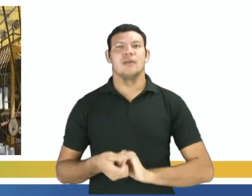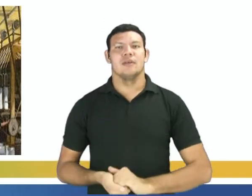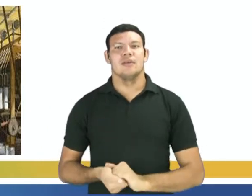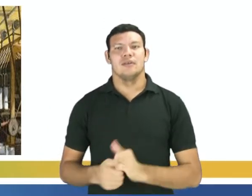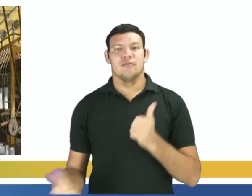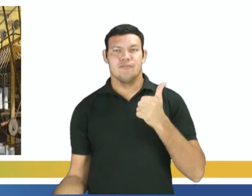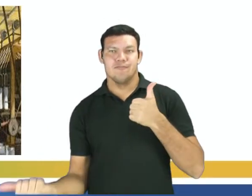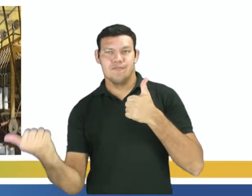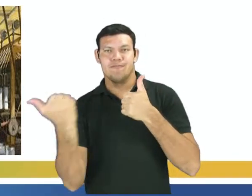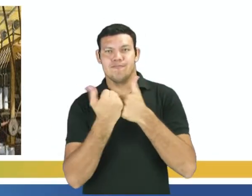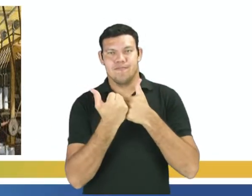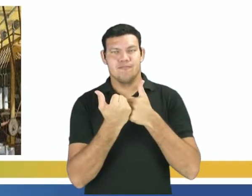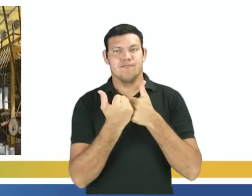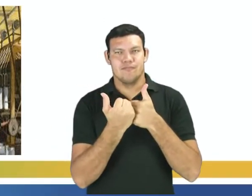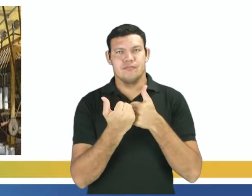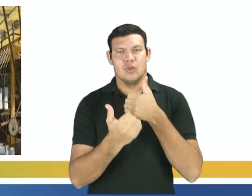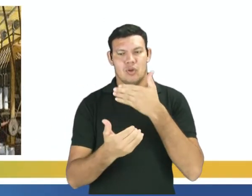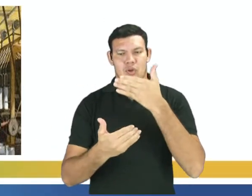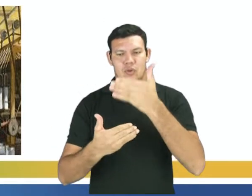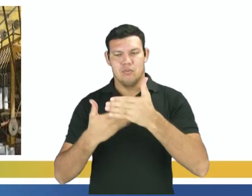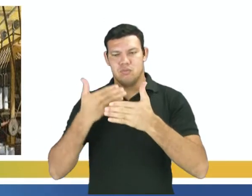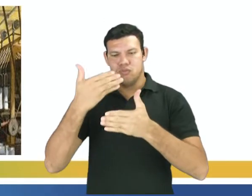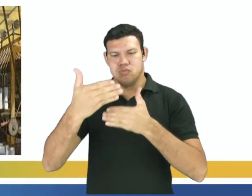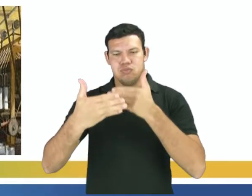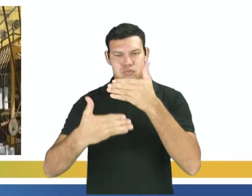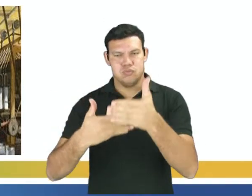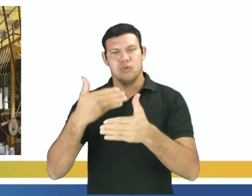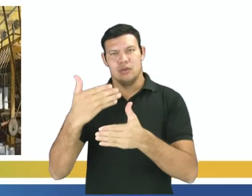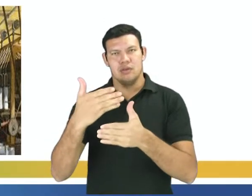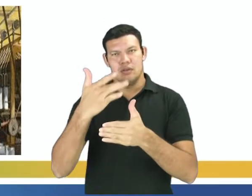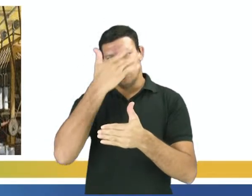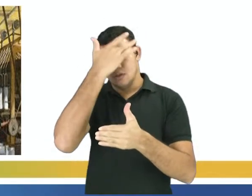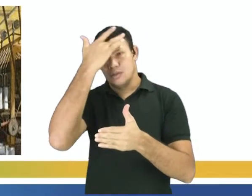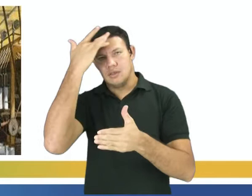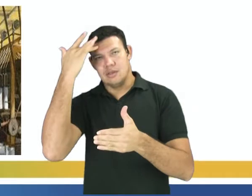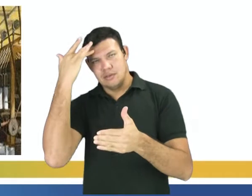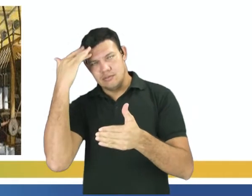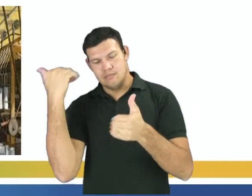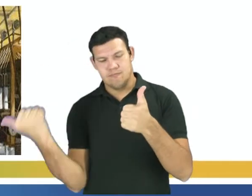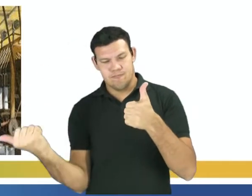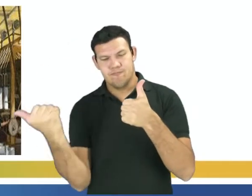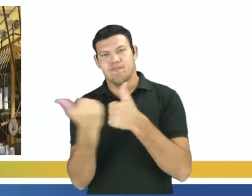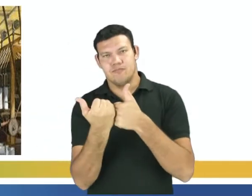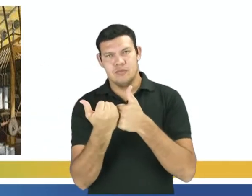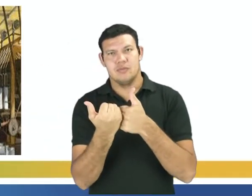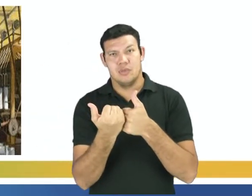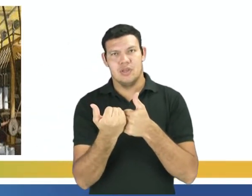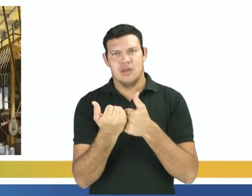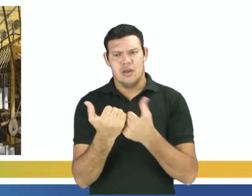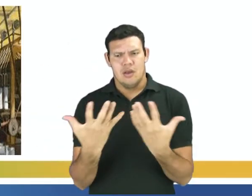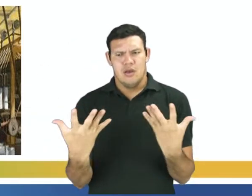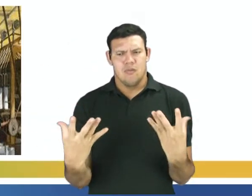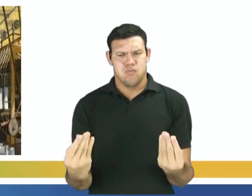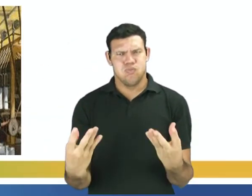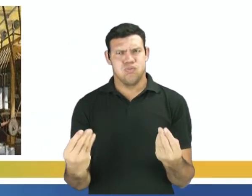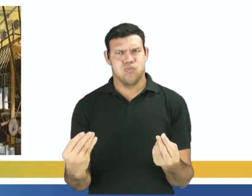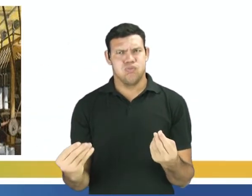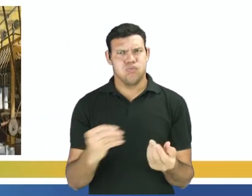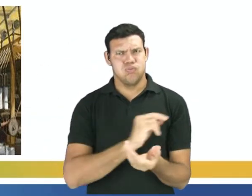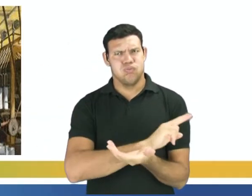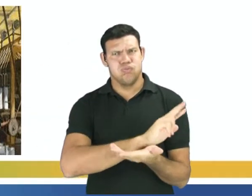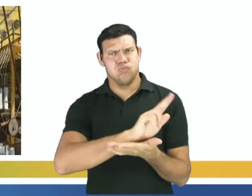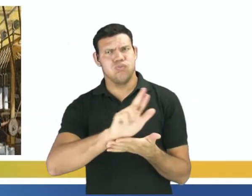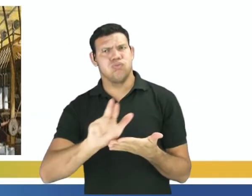a substituição gradativa do trabalho manual, sendo capaz de fabricar grandes quantidades de produtos